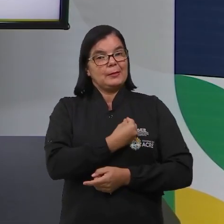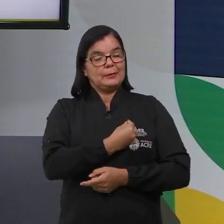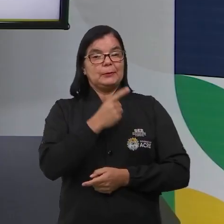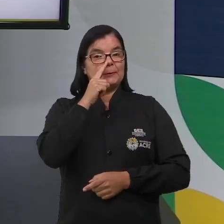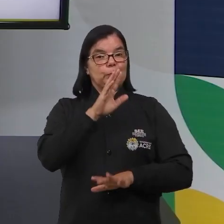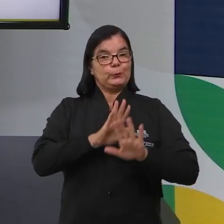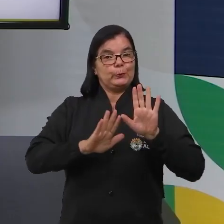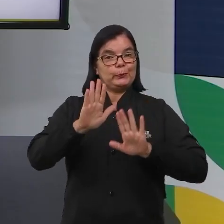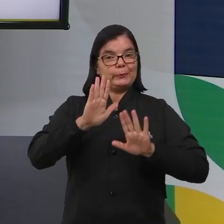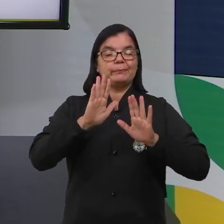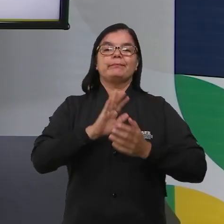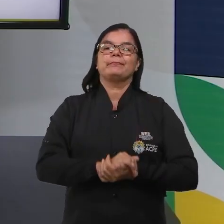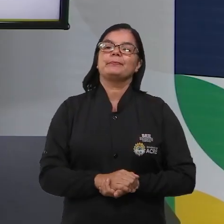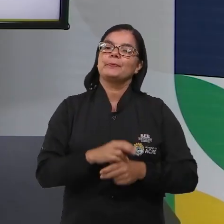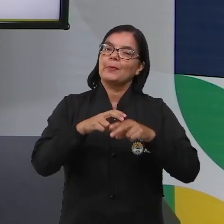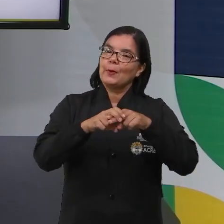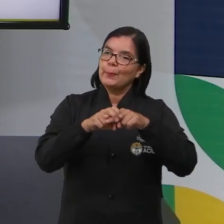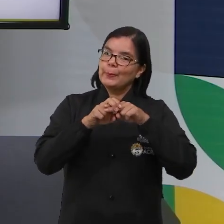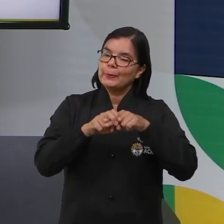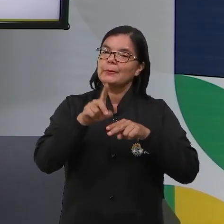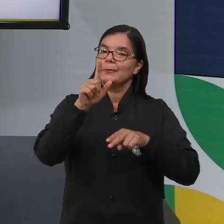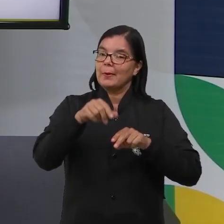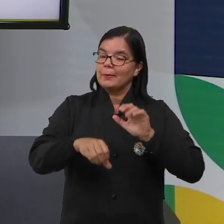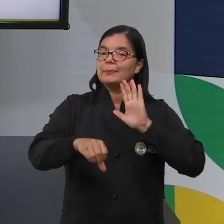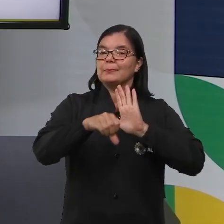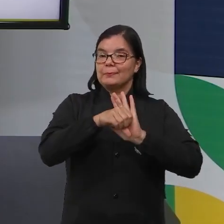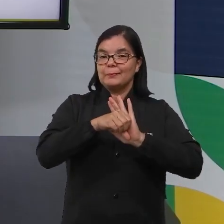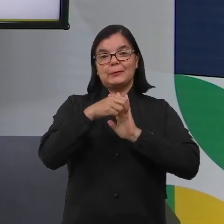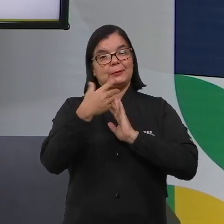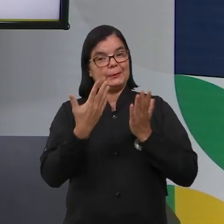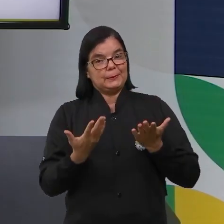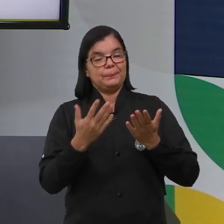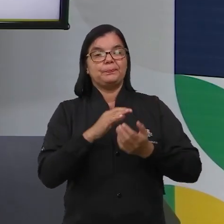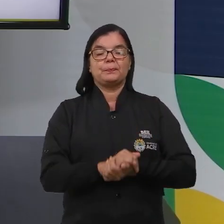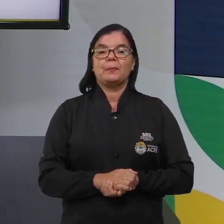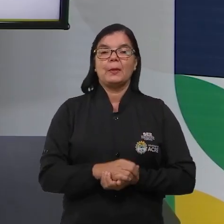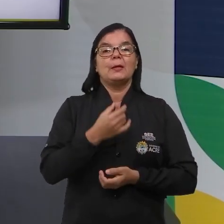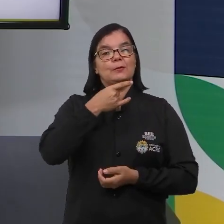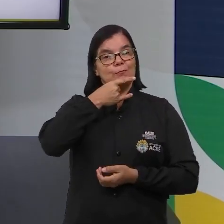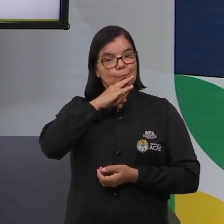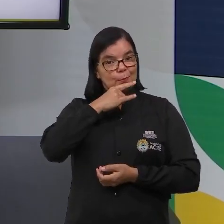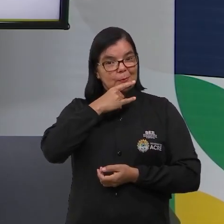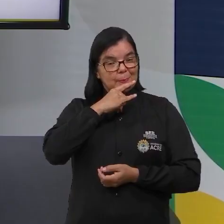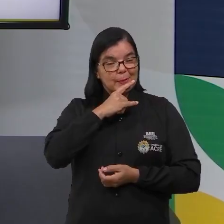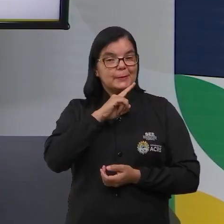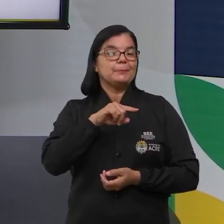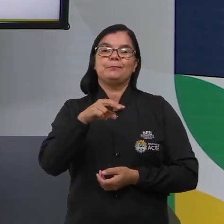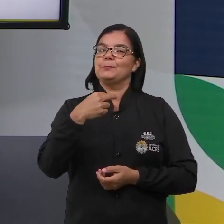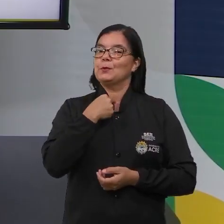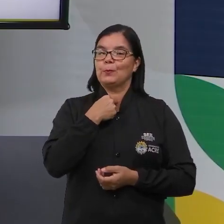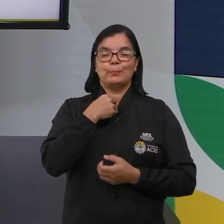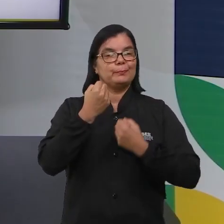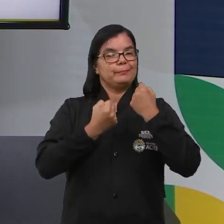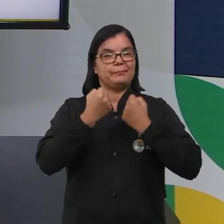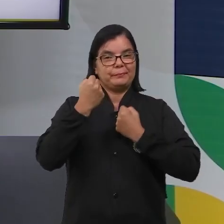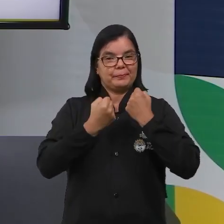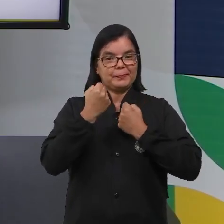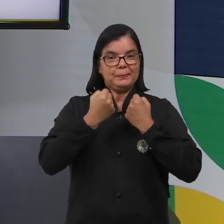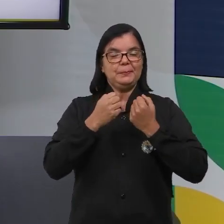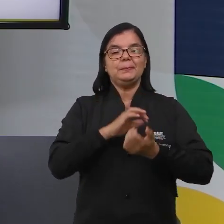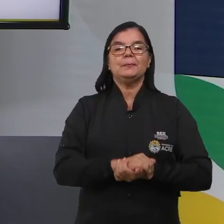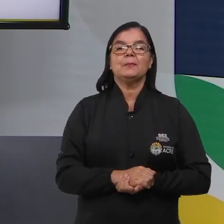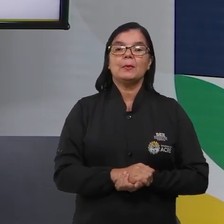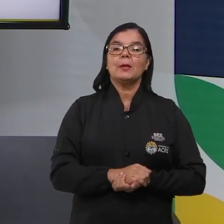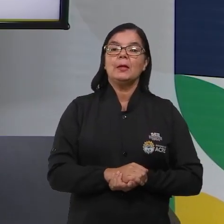de muita gente em risco. Por isso que é crime, inclusive a sua. Então, se beber aí, como aparece sempre, não dirija. Então, aparece